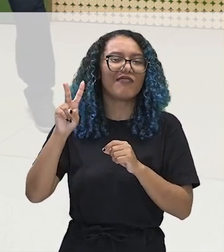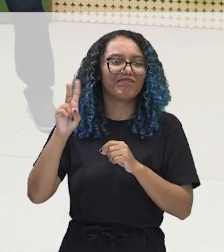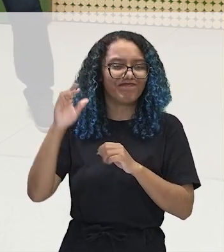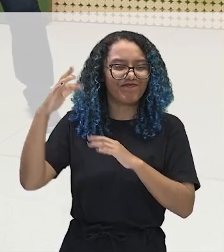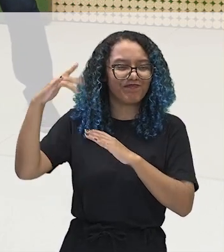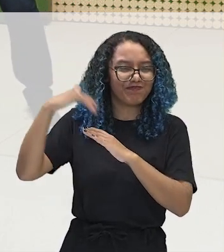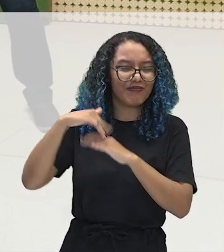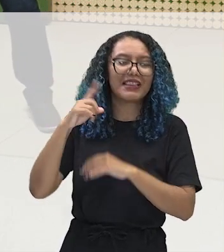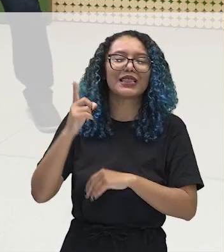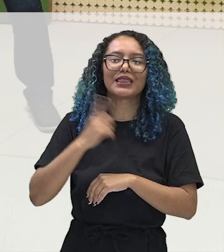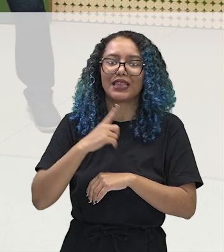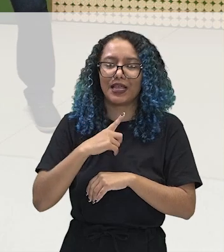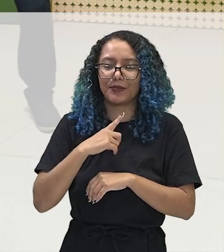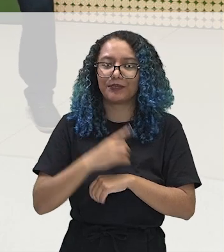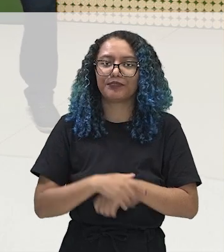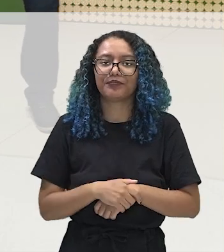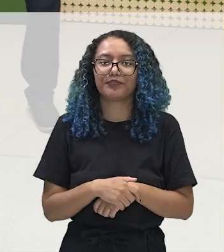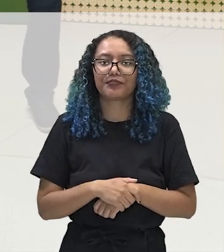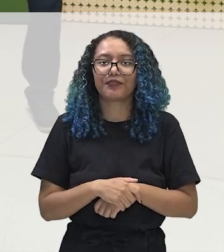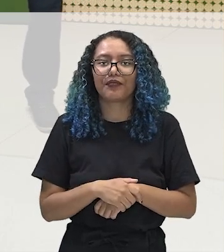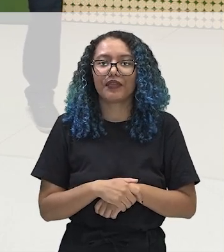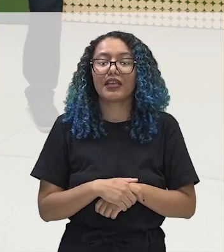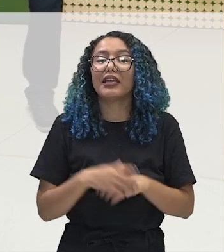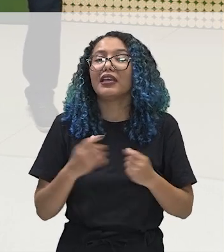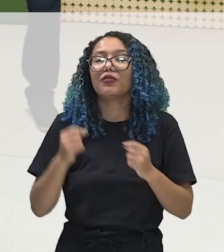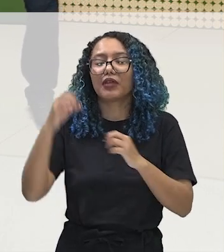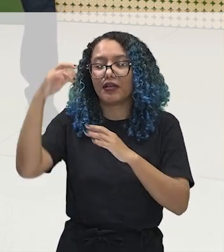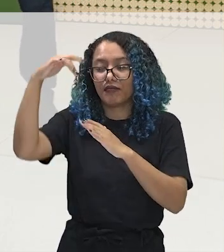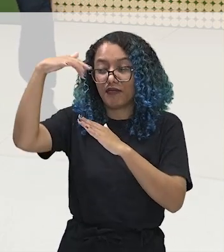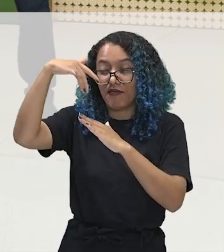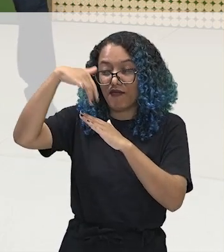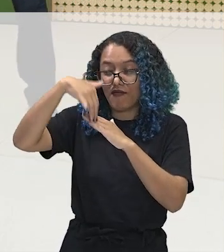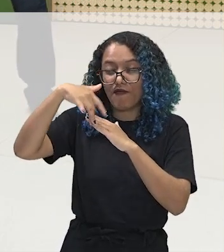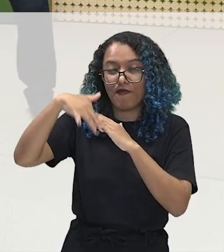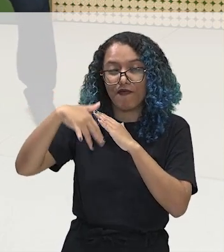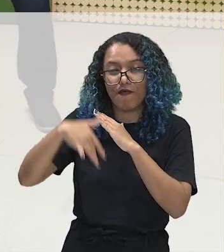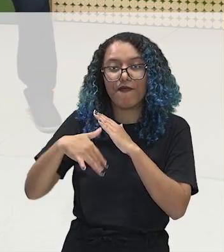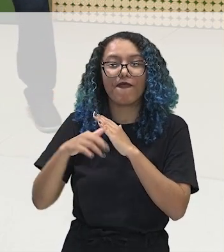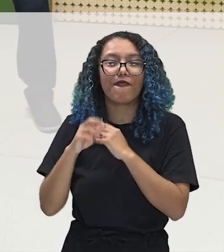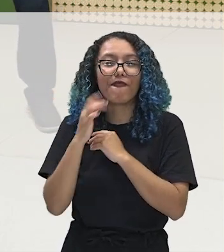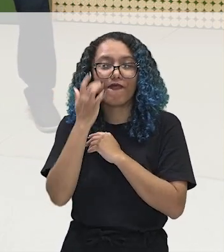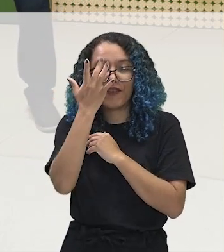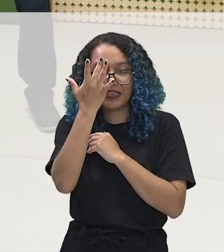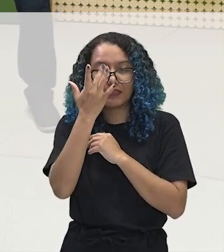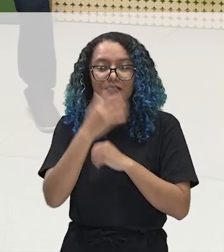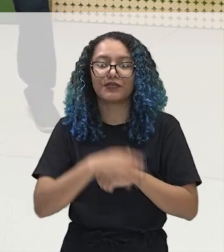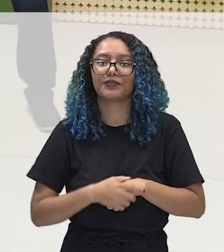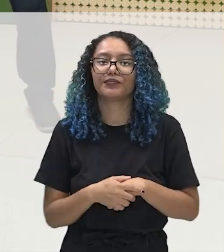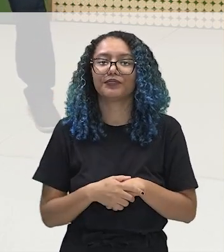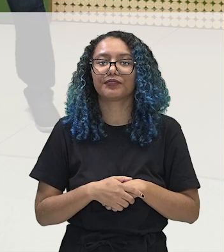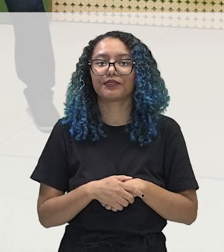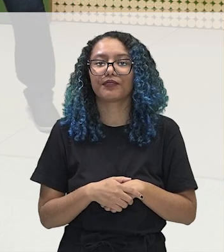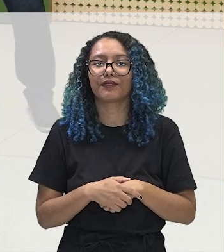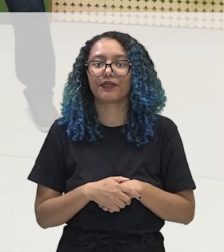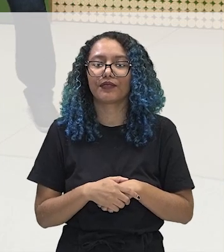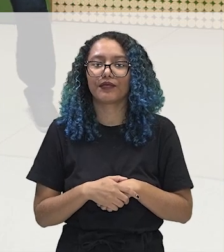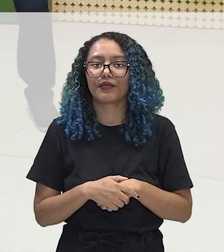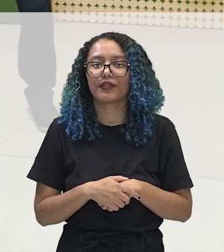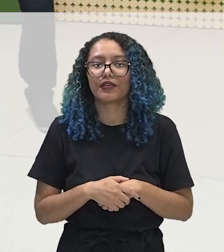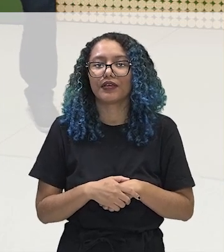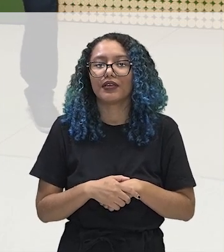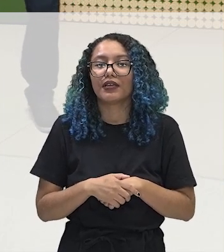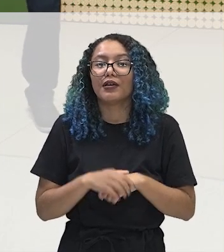essa radiação consegue passar tranquilamente pelo vidro. No entanto, quando essa